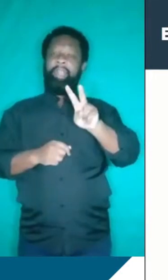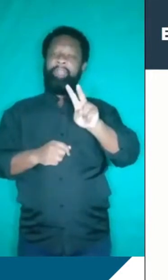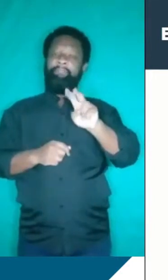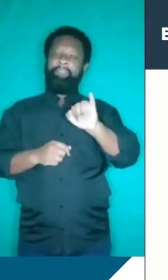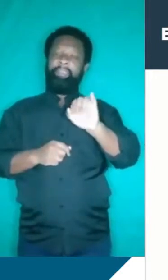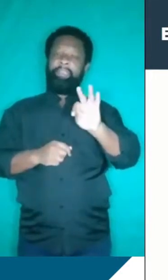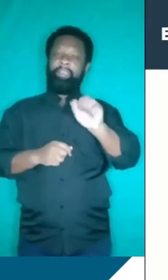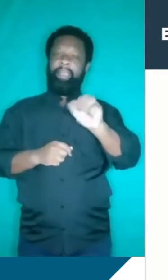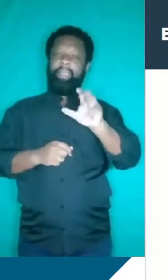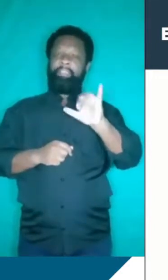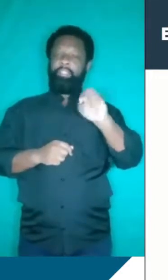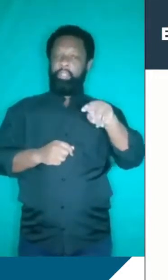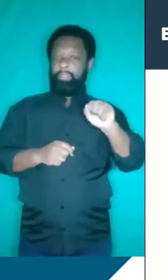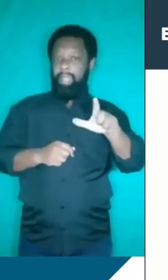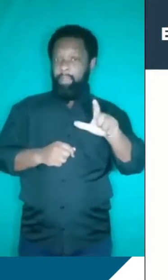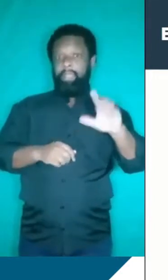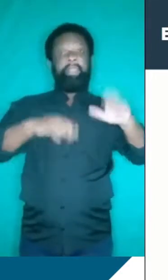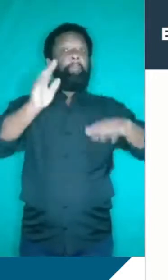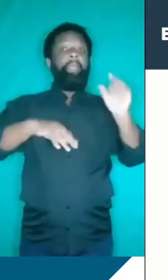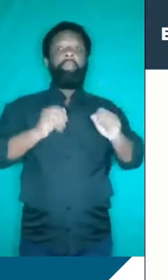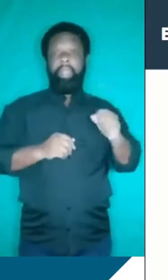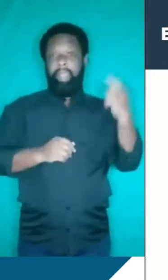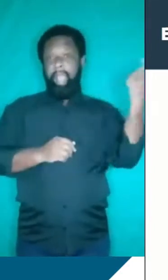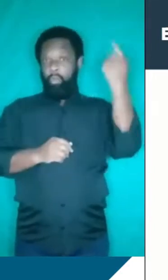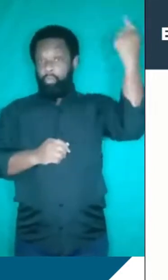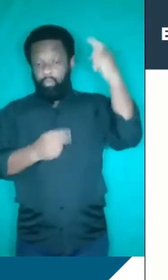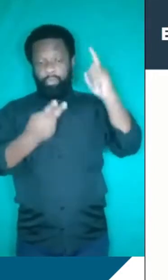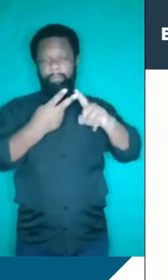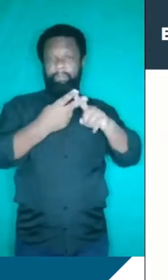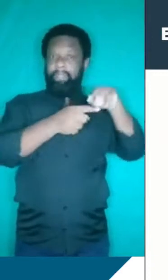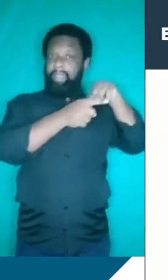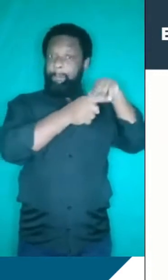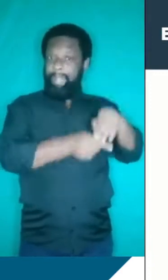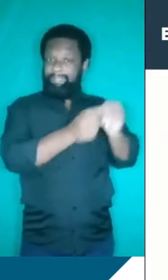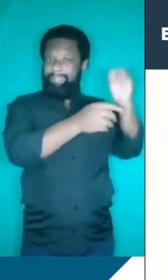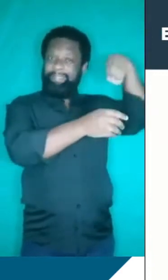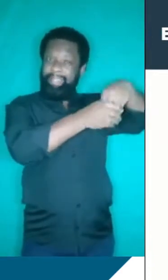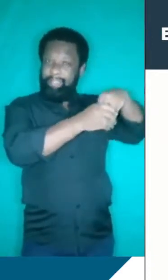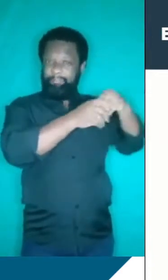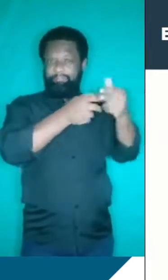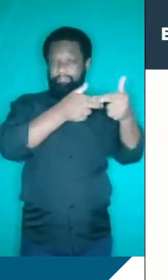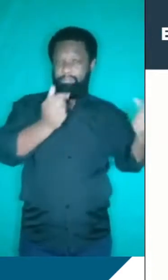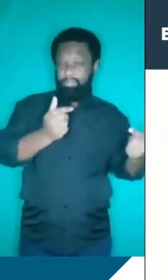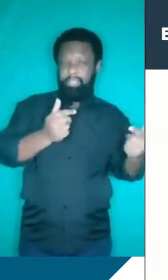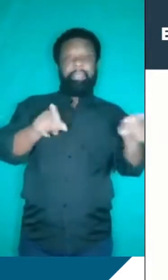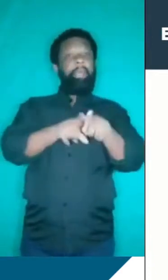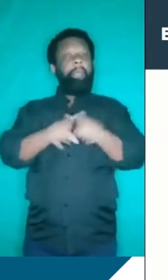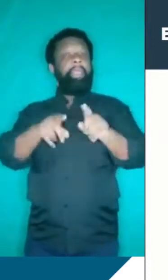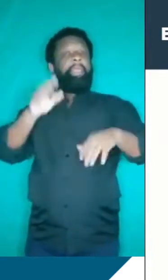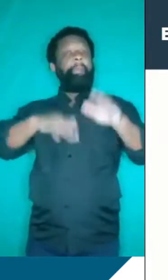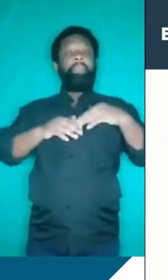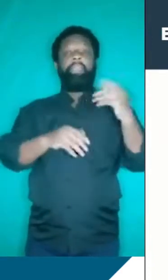eu disse, da altura, ela também vai depender da massa do objeto e ela depende também, né, como vocês